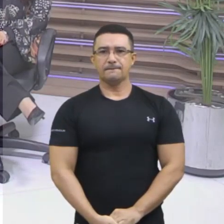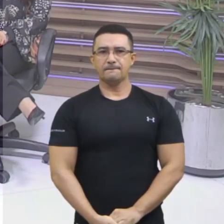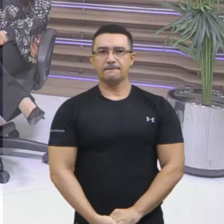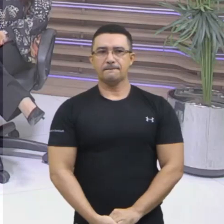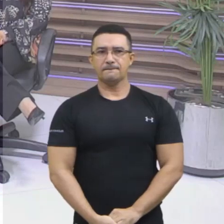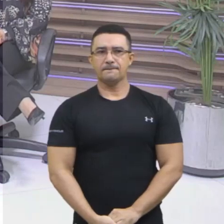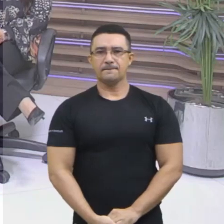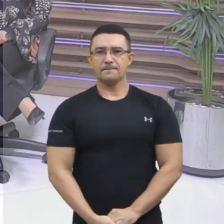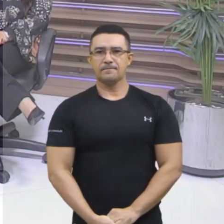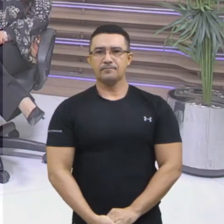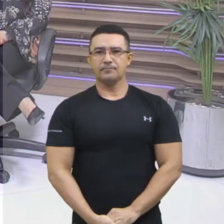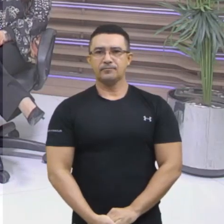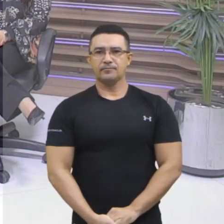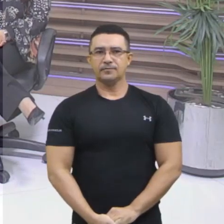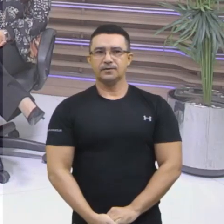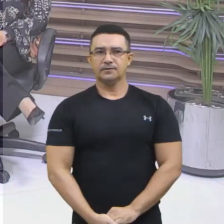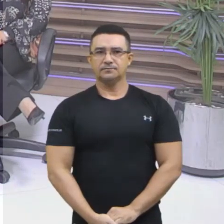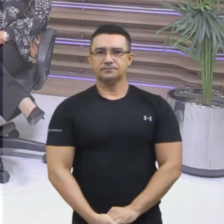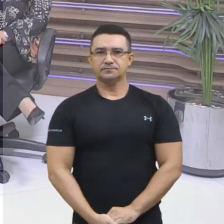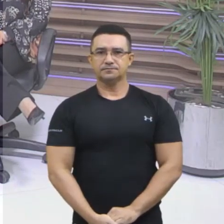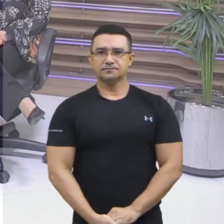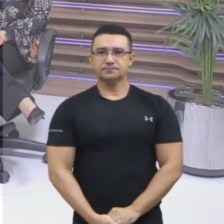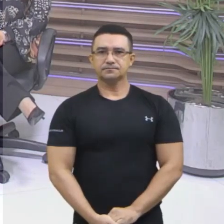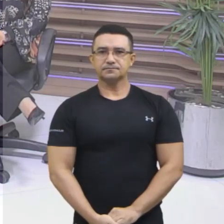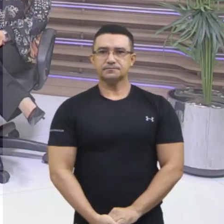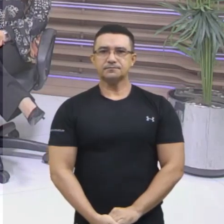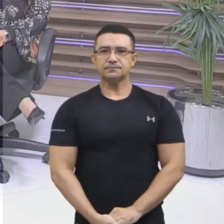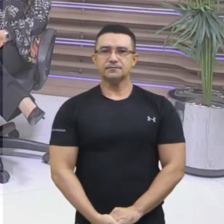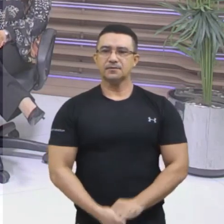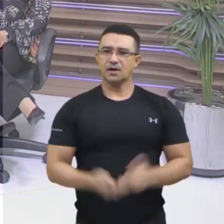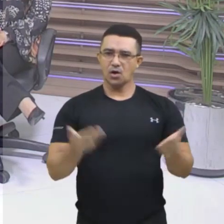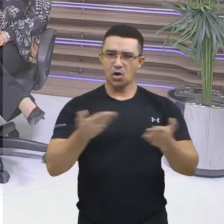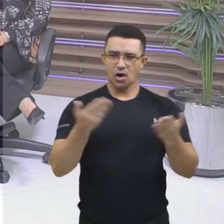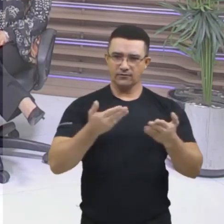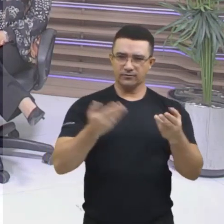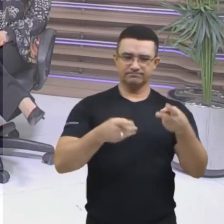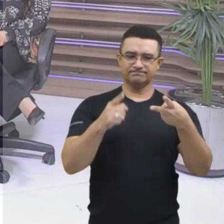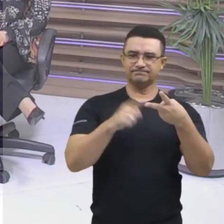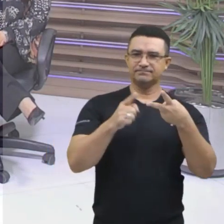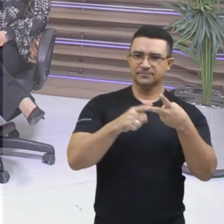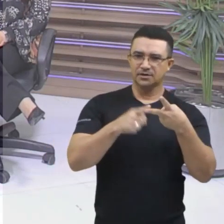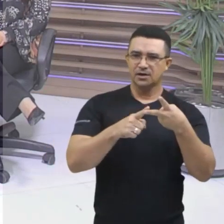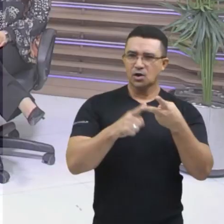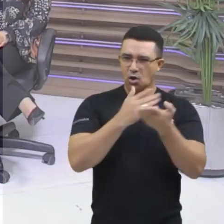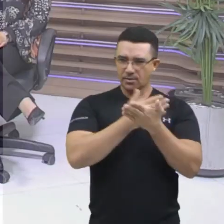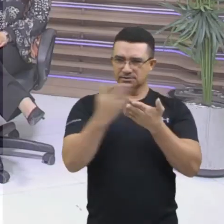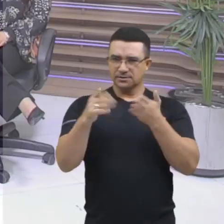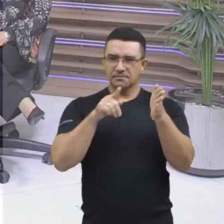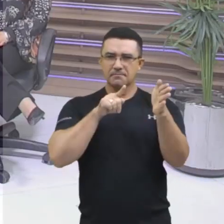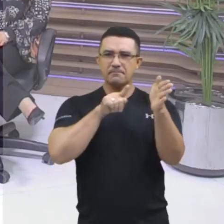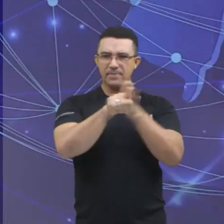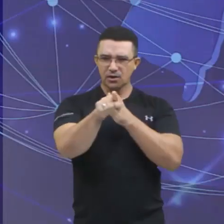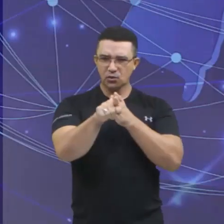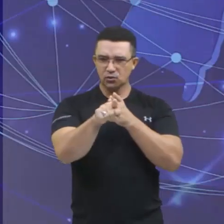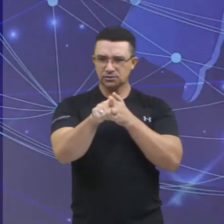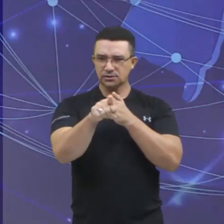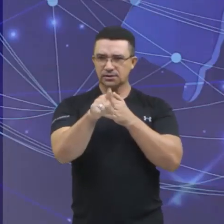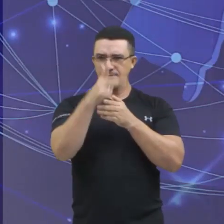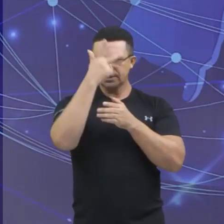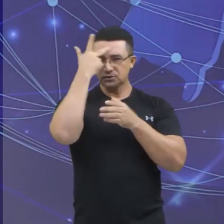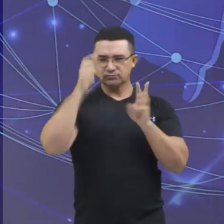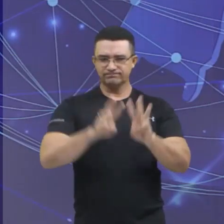Bem, professor, nós vamos agora para a segunda parte do nosso debate, que já são as perguntas que vieram pelo link que